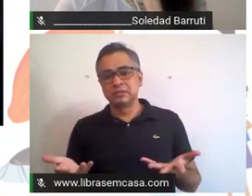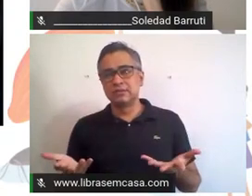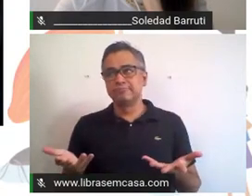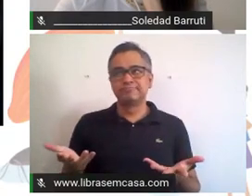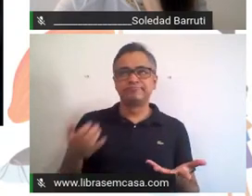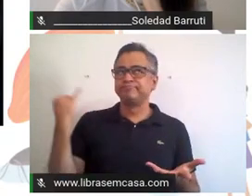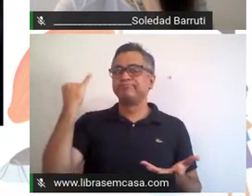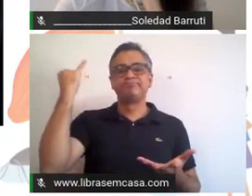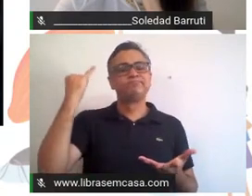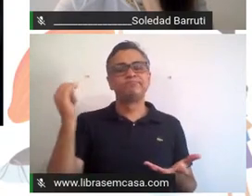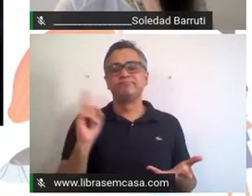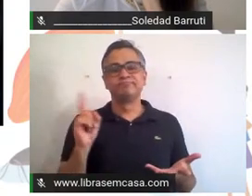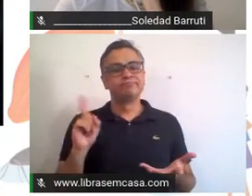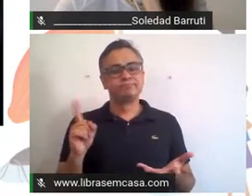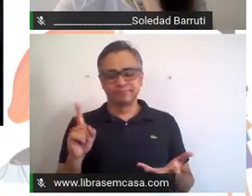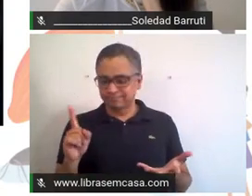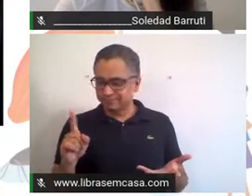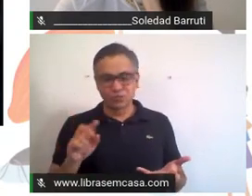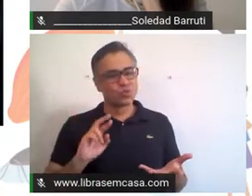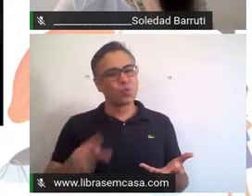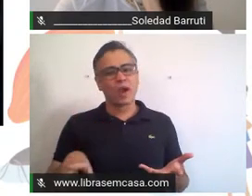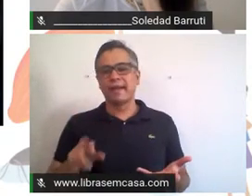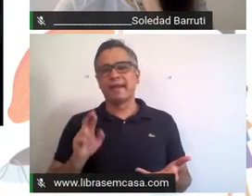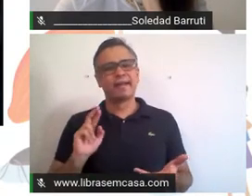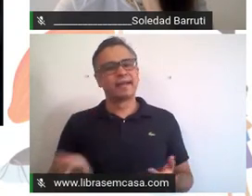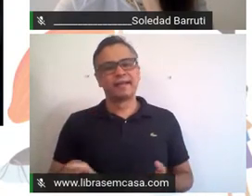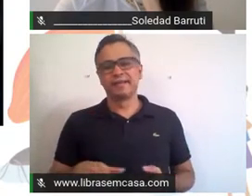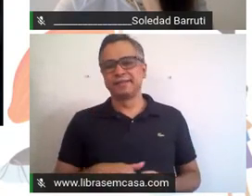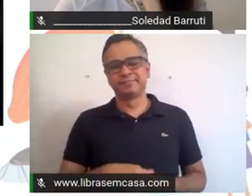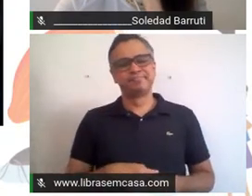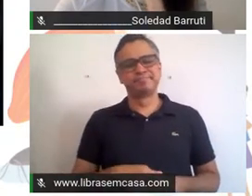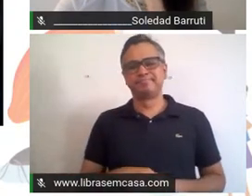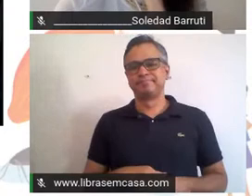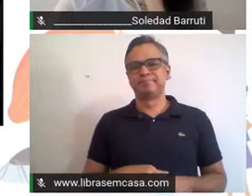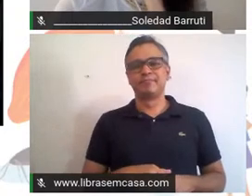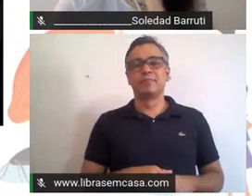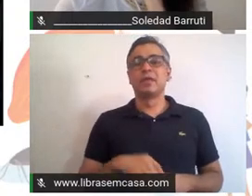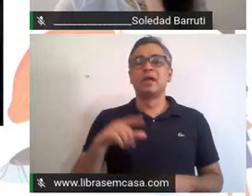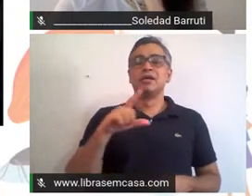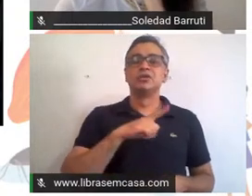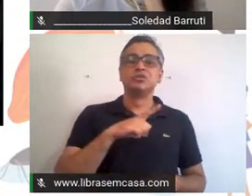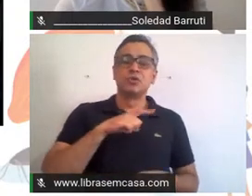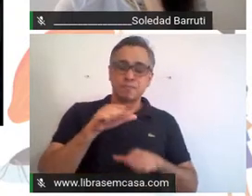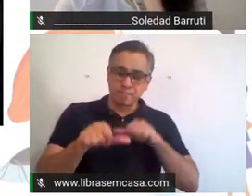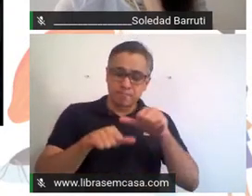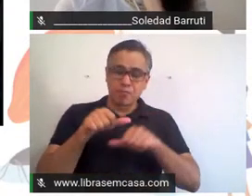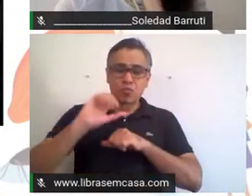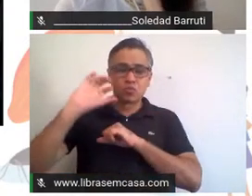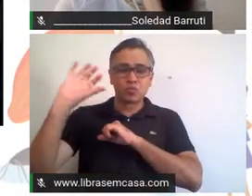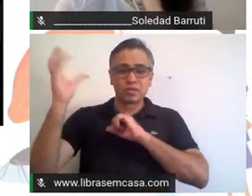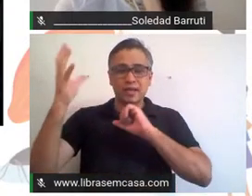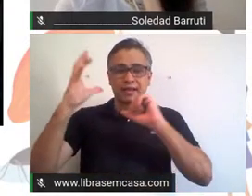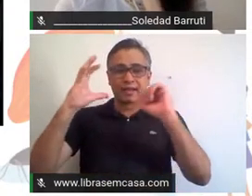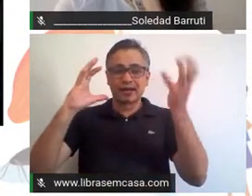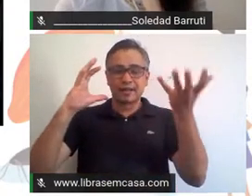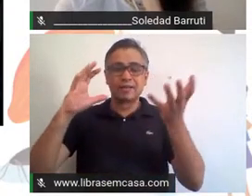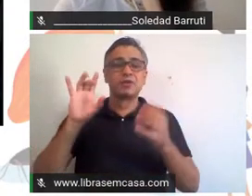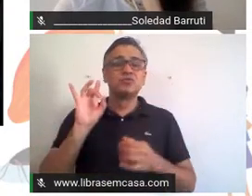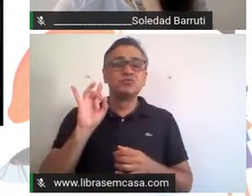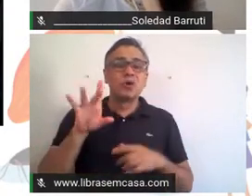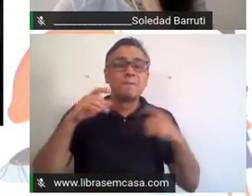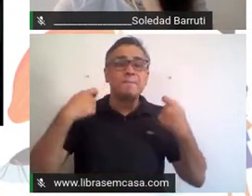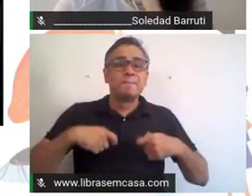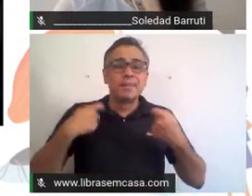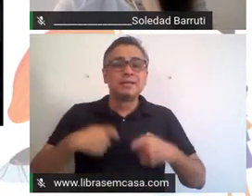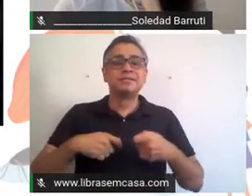individual esteja sendo significativa. Ela não é mais. Nós chegamos no nível das mudanças climáticas